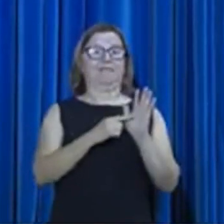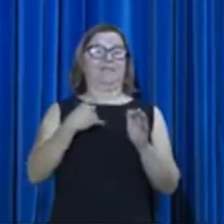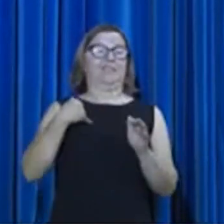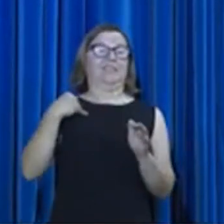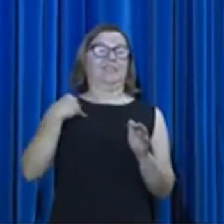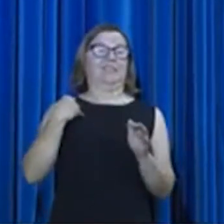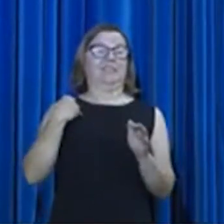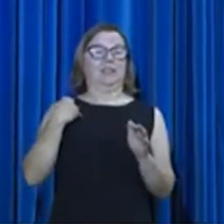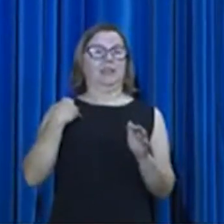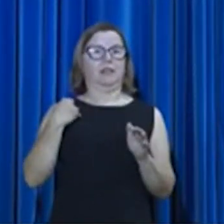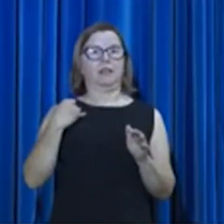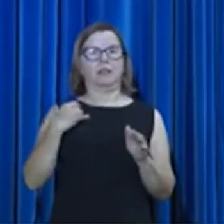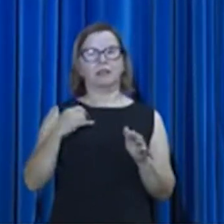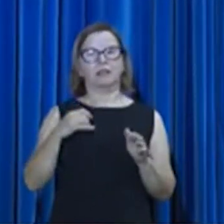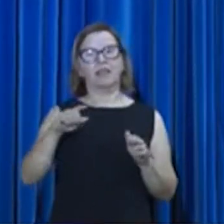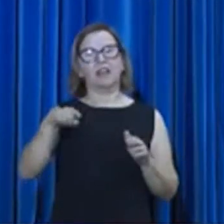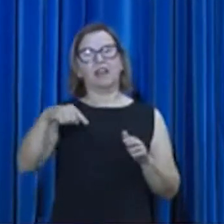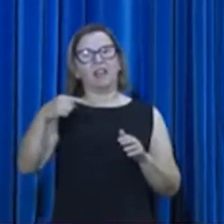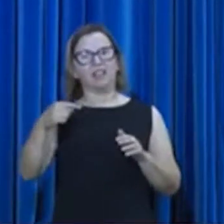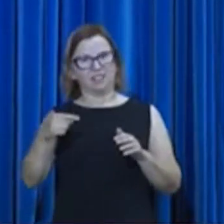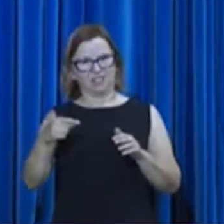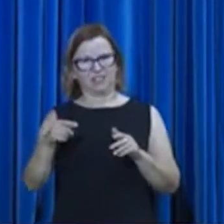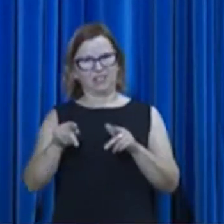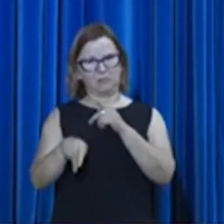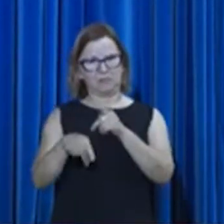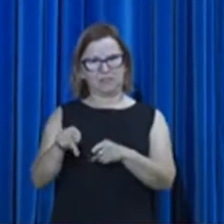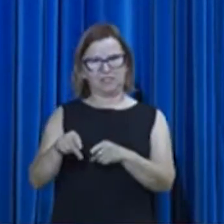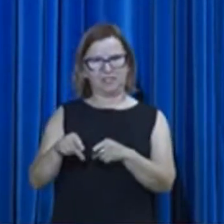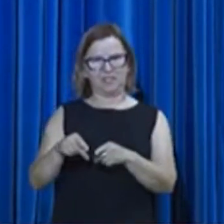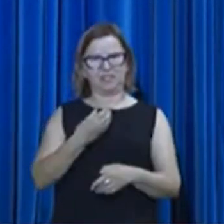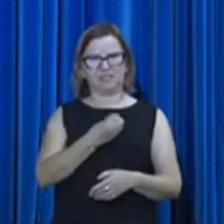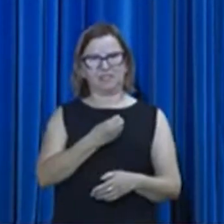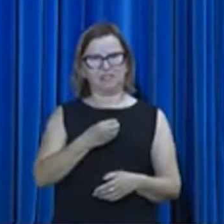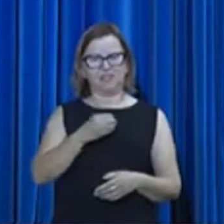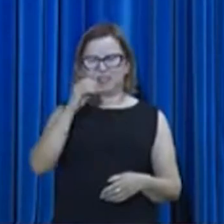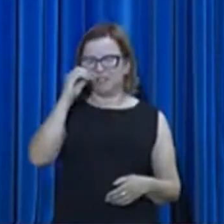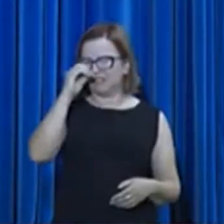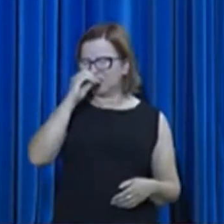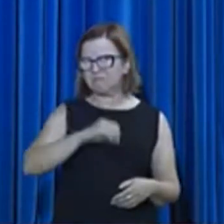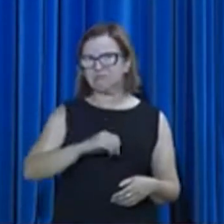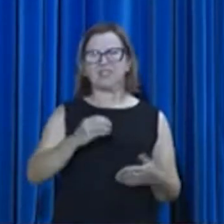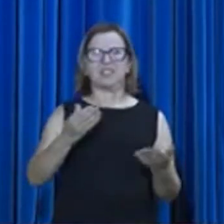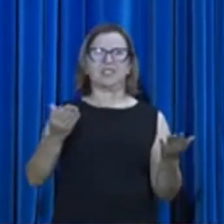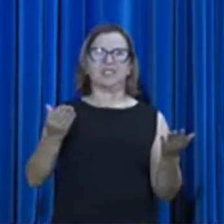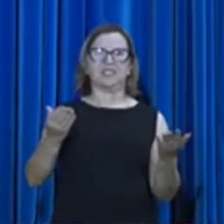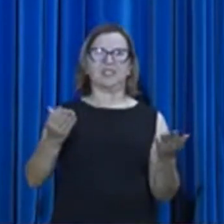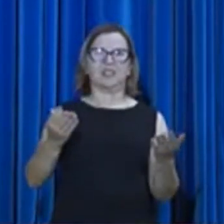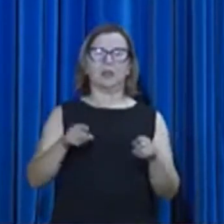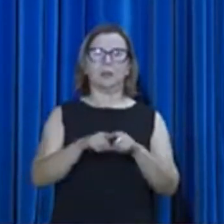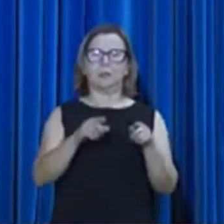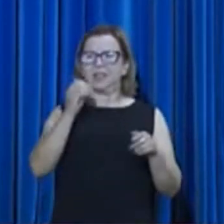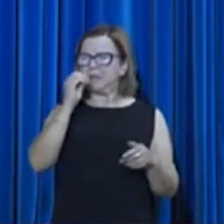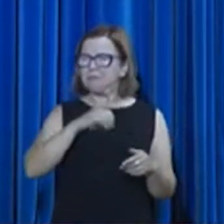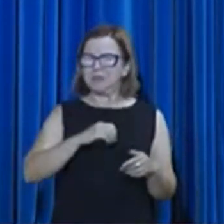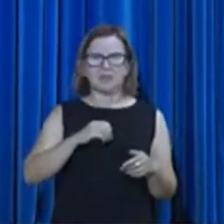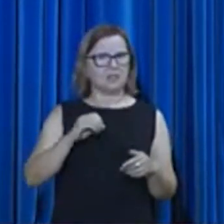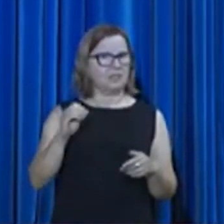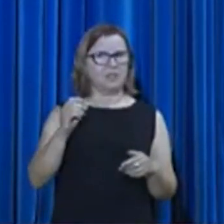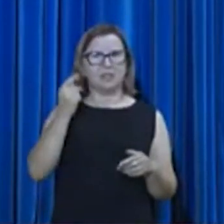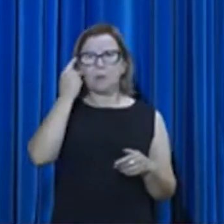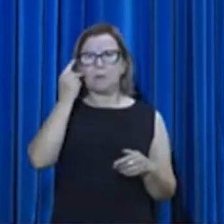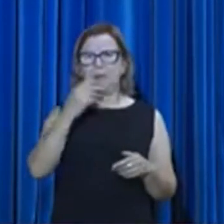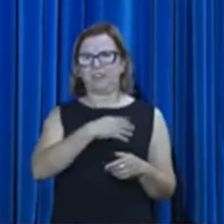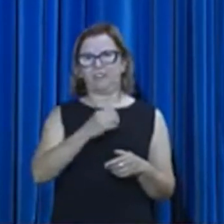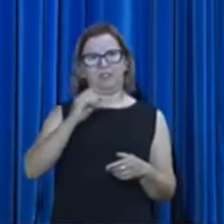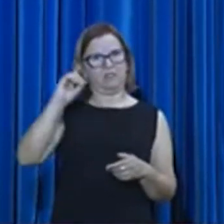numa preguiça, não é verdade? E a Bíblia nos mostra que a preguiça não convém aos santos, aos filhos de Deus. Um